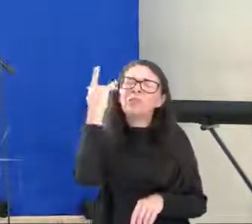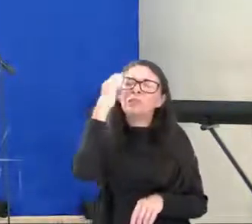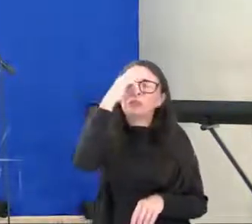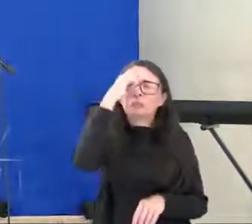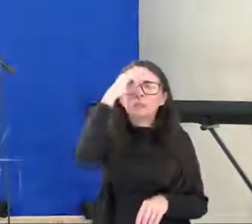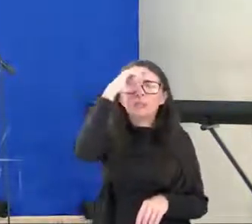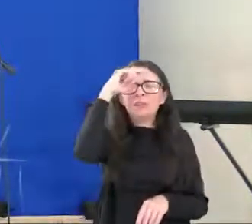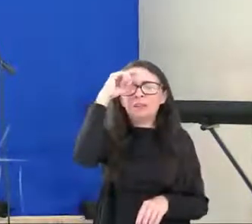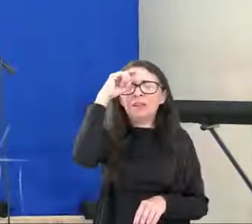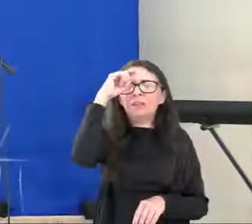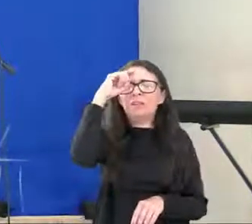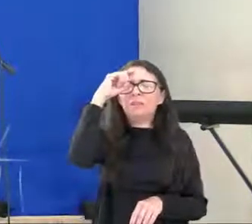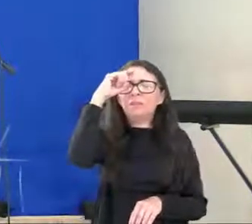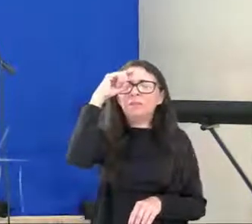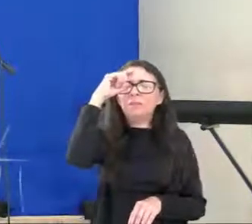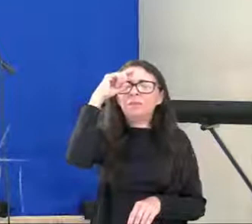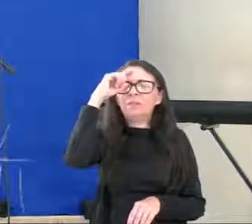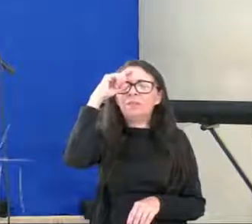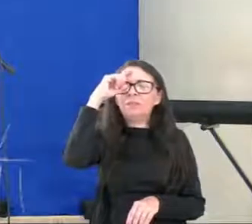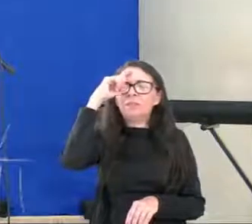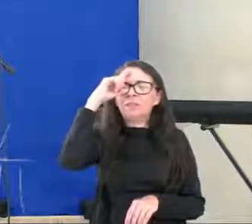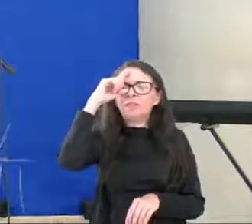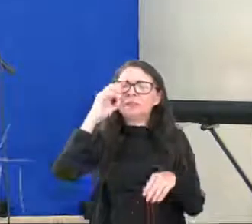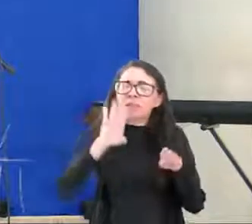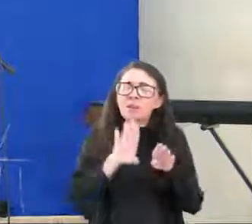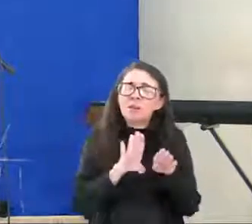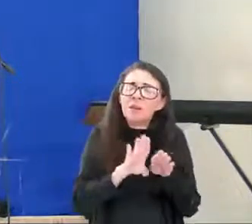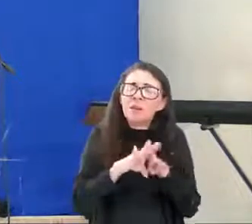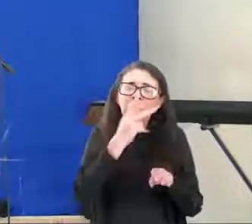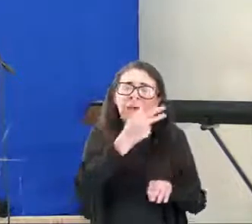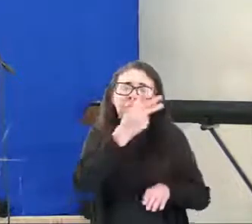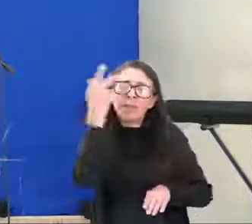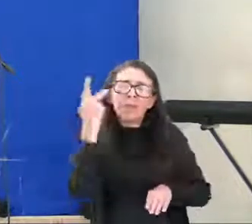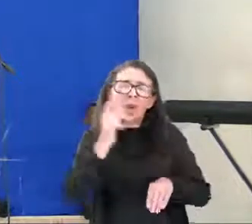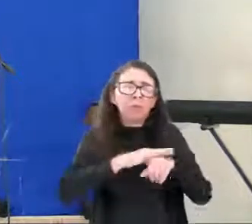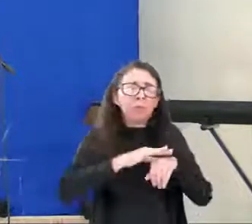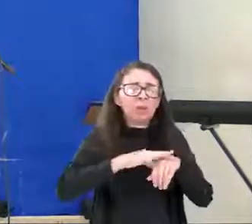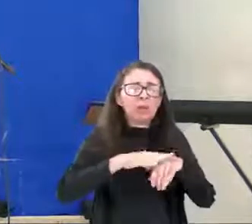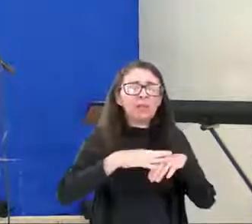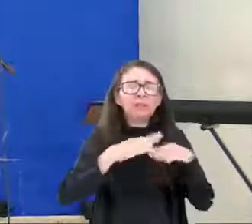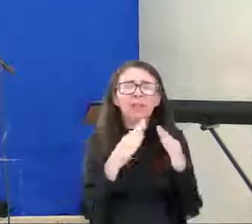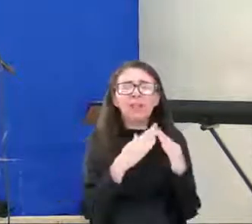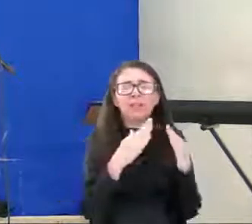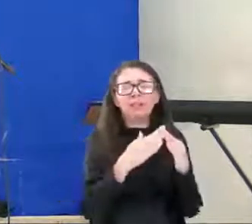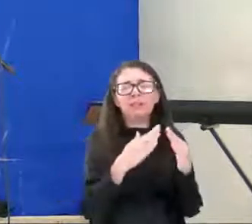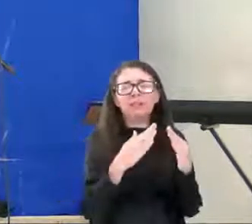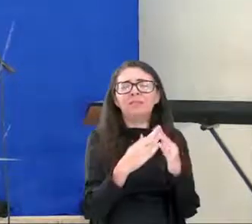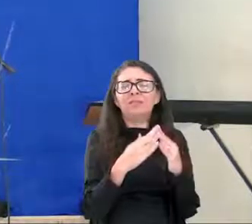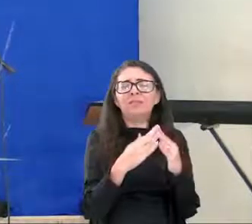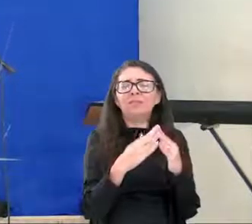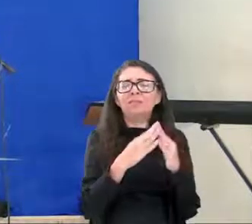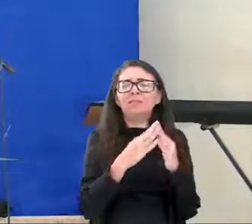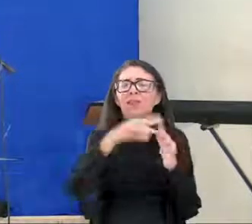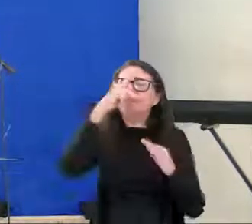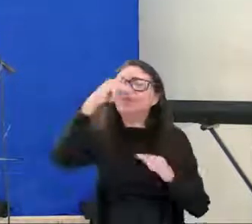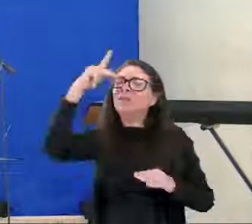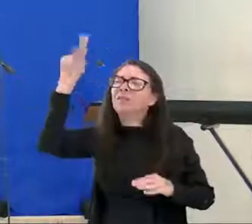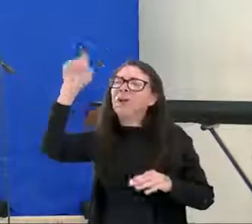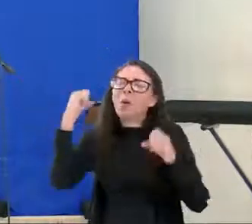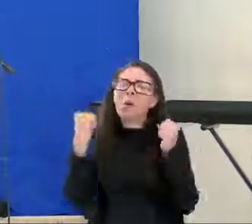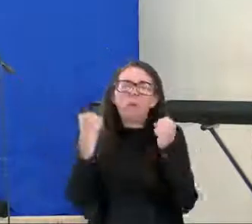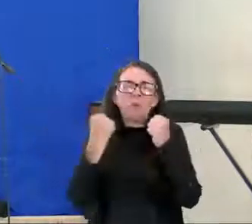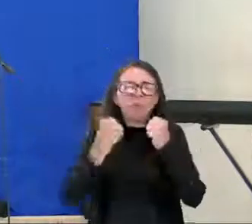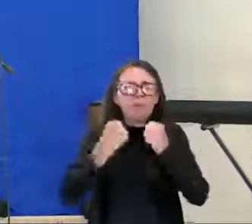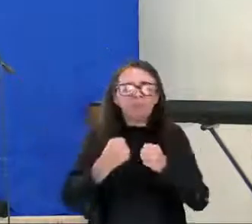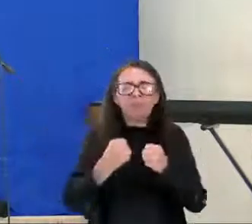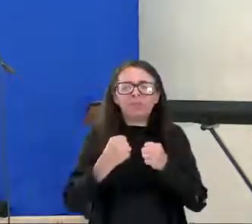do vírus dentro dos órgãos dessas vidas. Senhor, que o Senhor possa, Senhor, agir com o teu poder, com o teu bálsamo, curar por